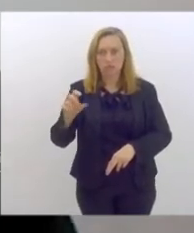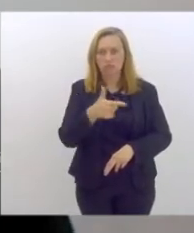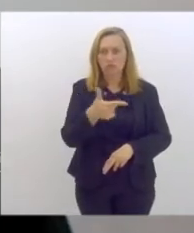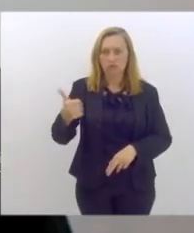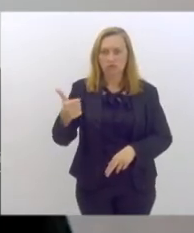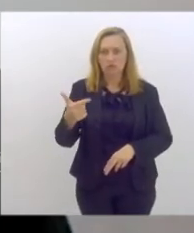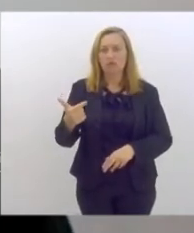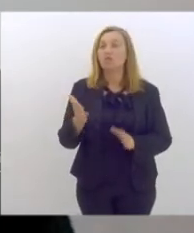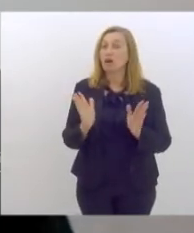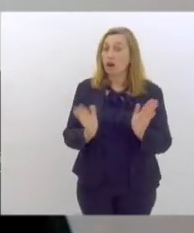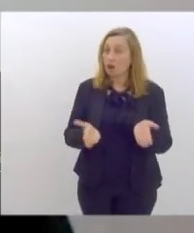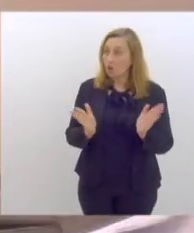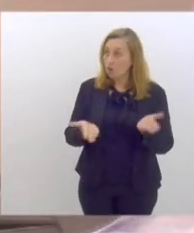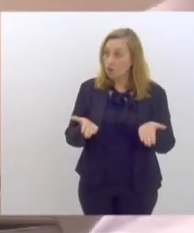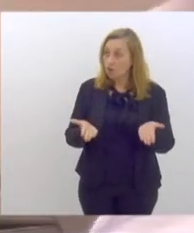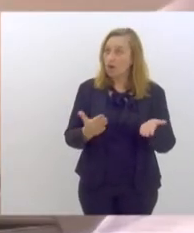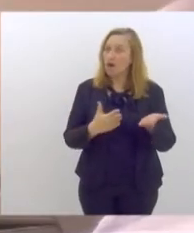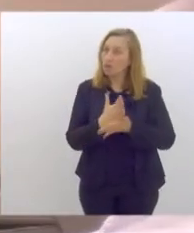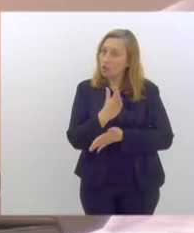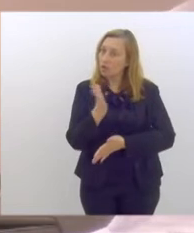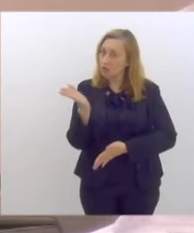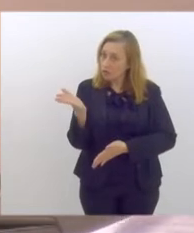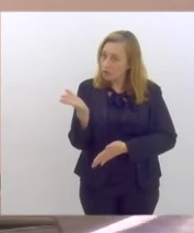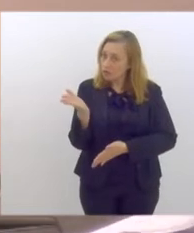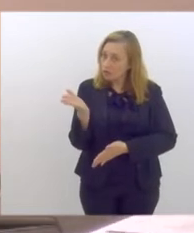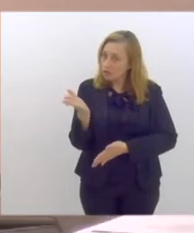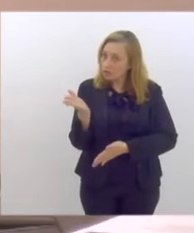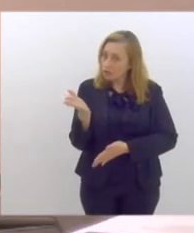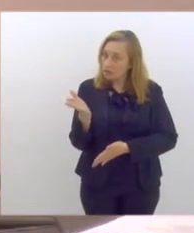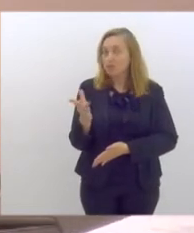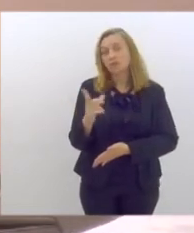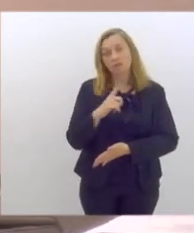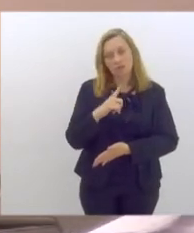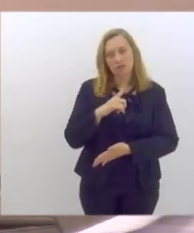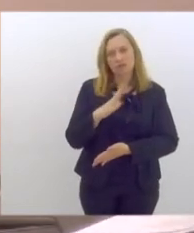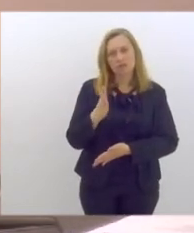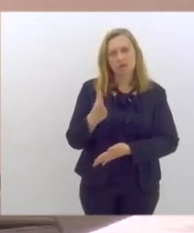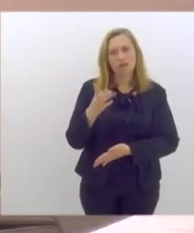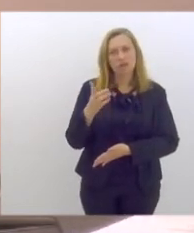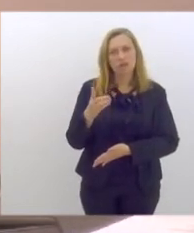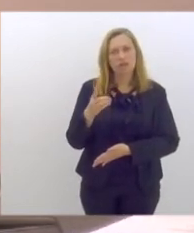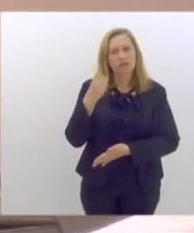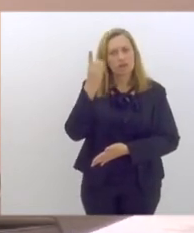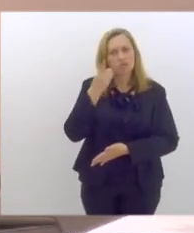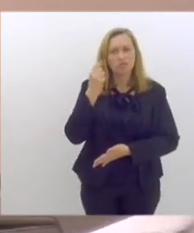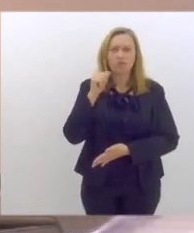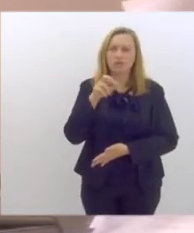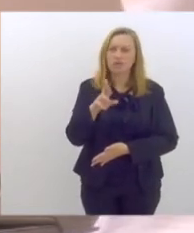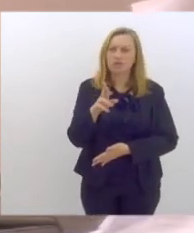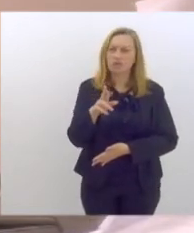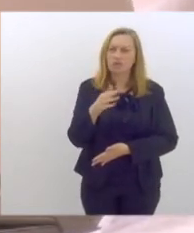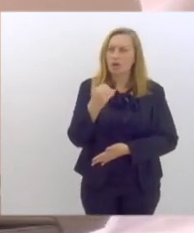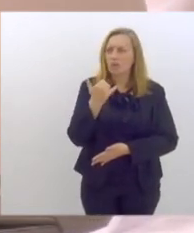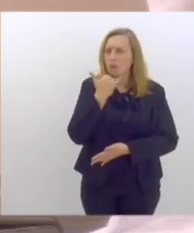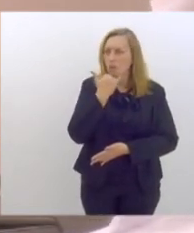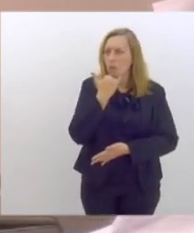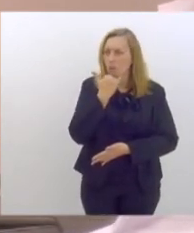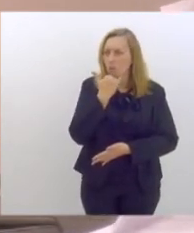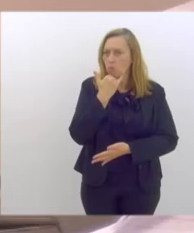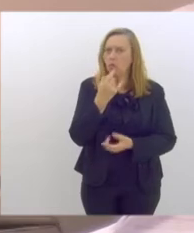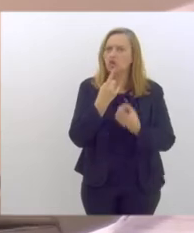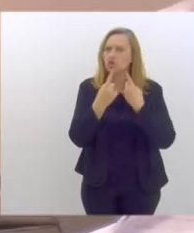que foi agora aprovada que a gente teve até o deputado é parcelar sua me perdoe